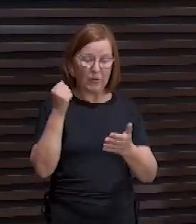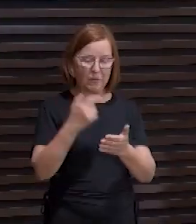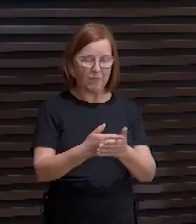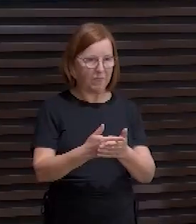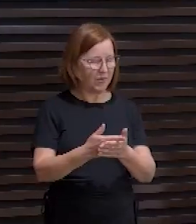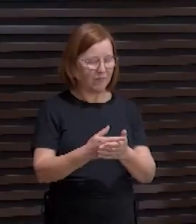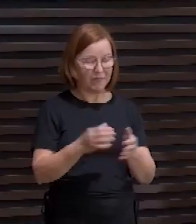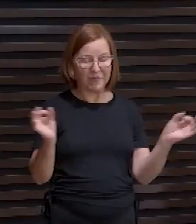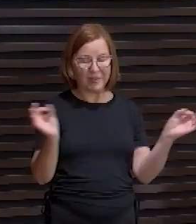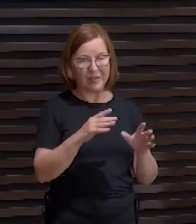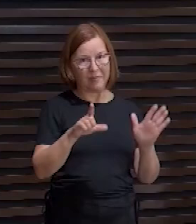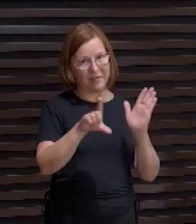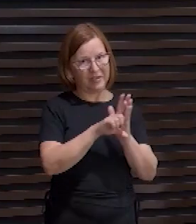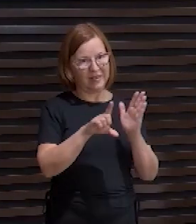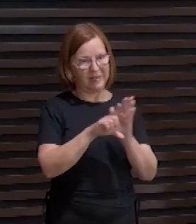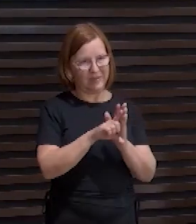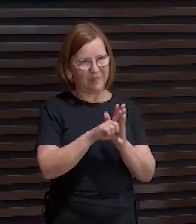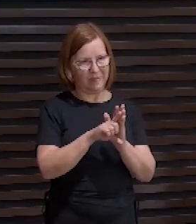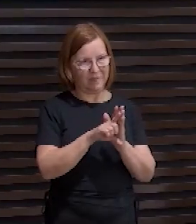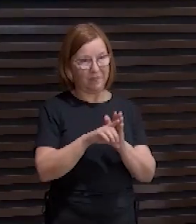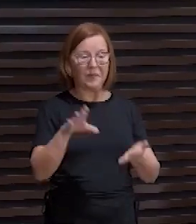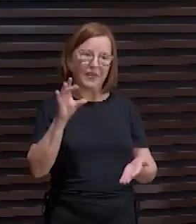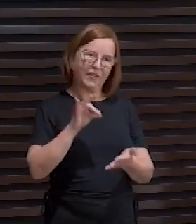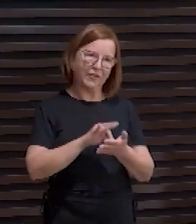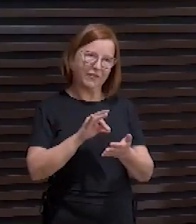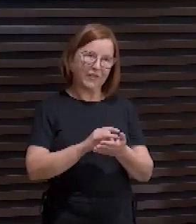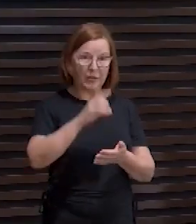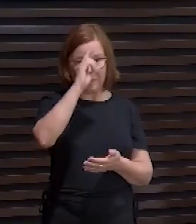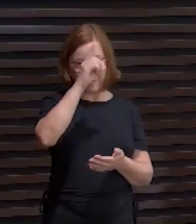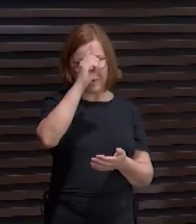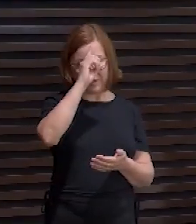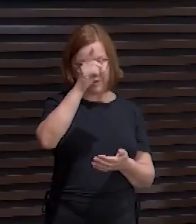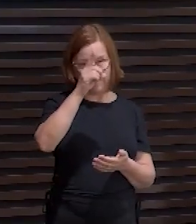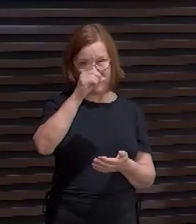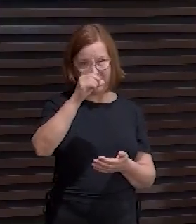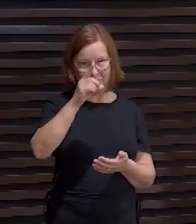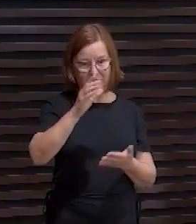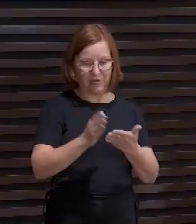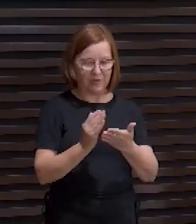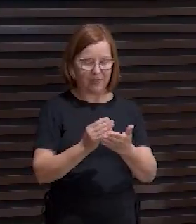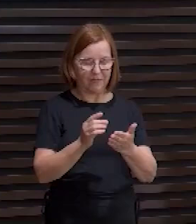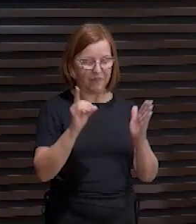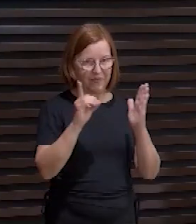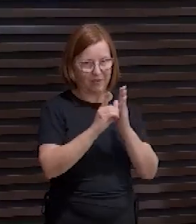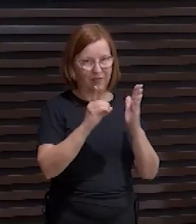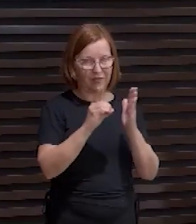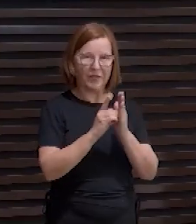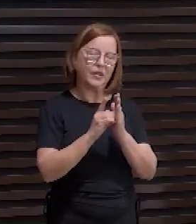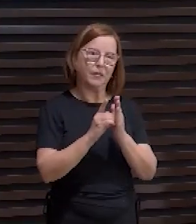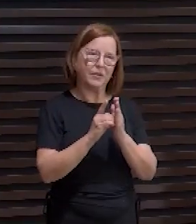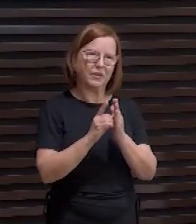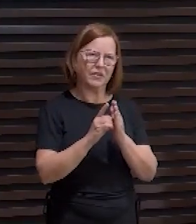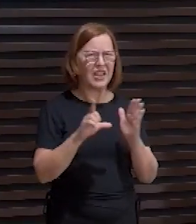plenamente a lei. De fato, os mandamentos de Deuteronômio 6:5 e Levítico 19:18, não